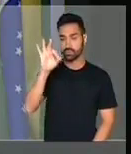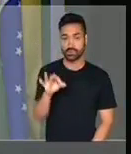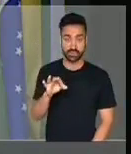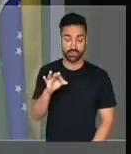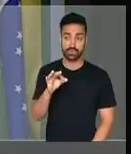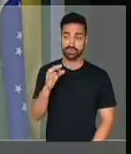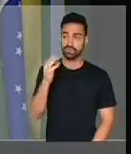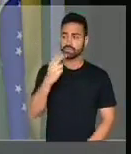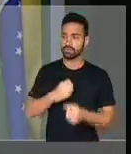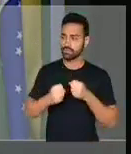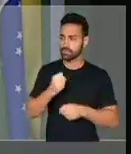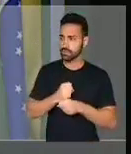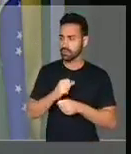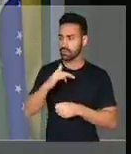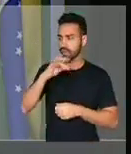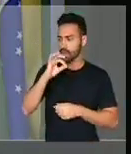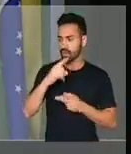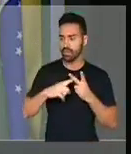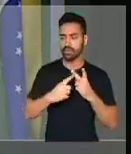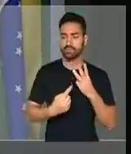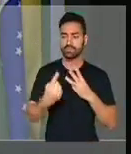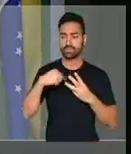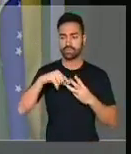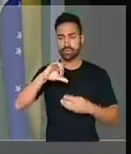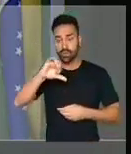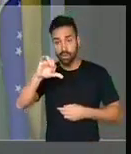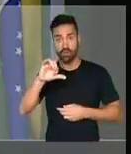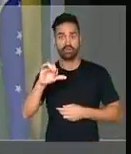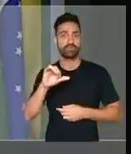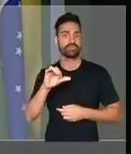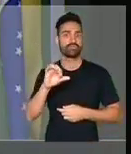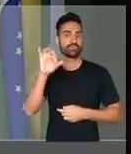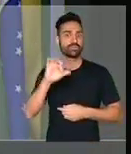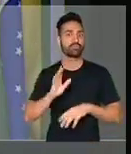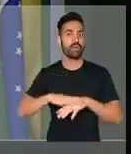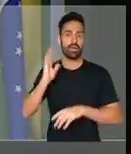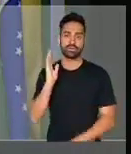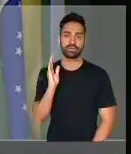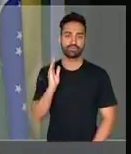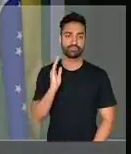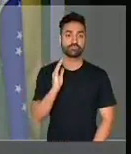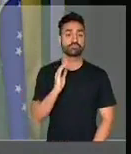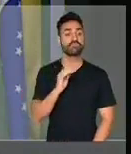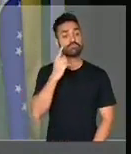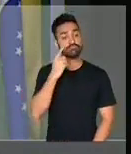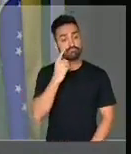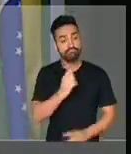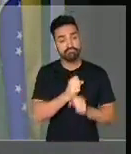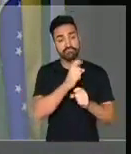retrasado, 10%, no outro ano, 9%. Então, porque quando uma parte é